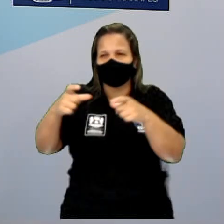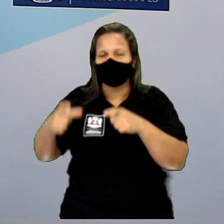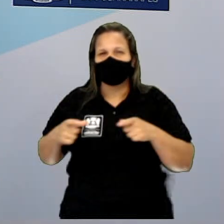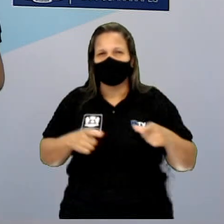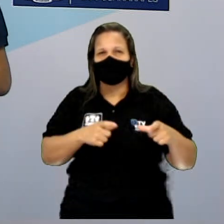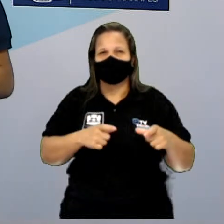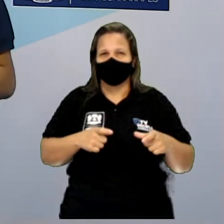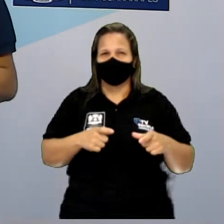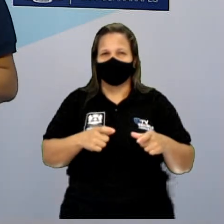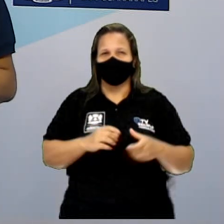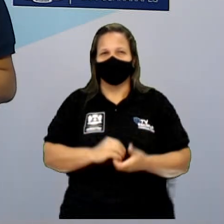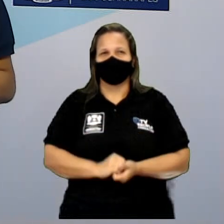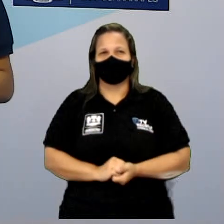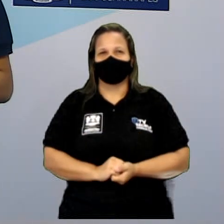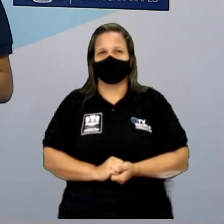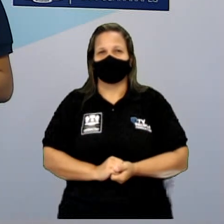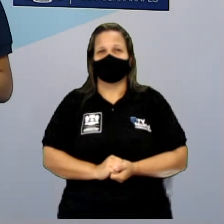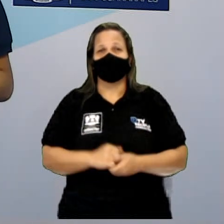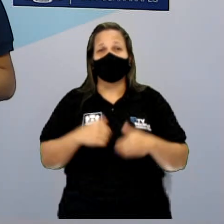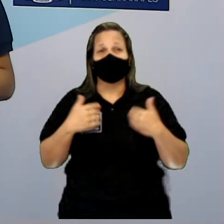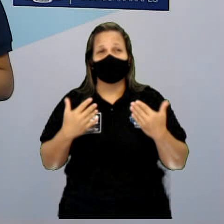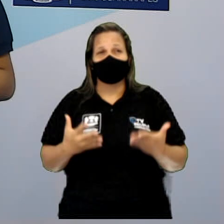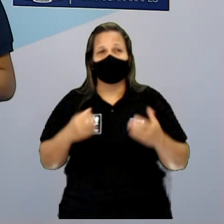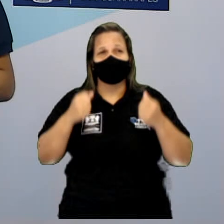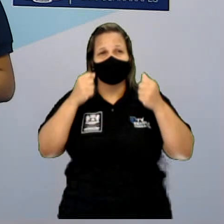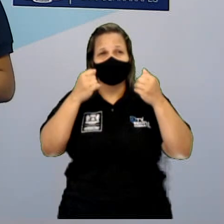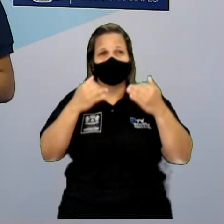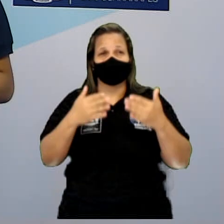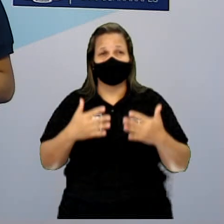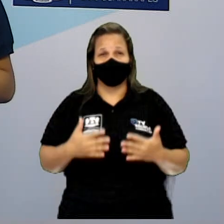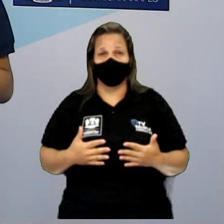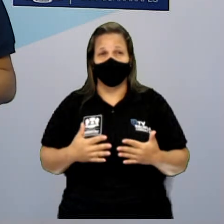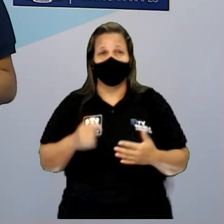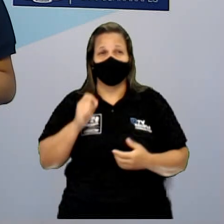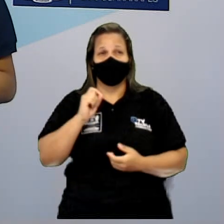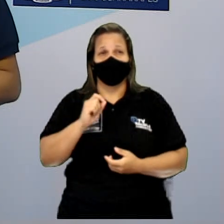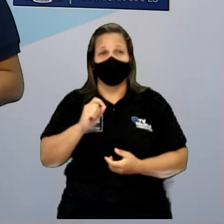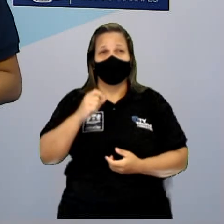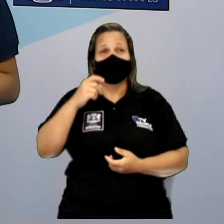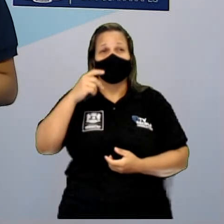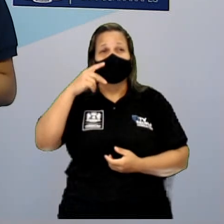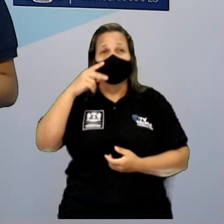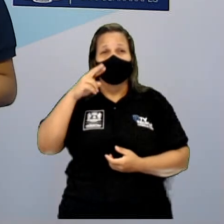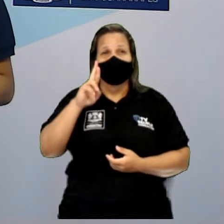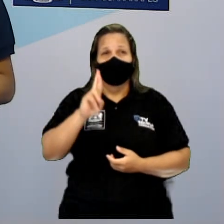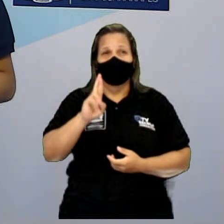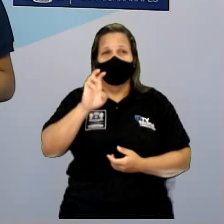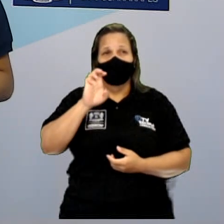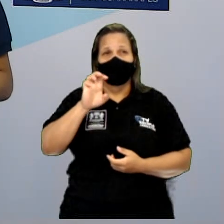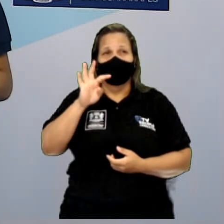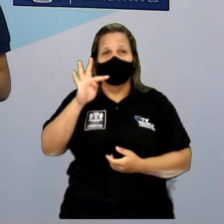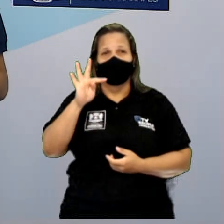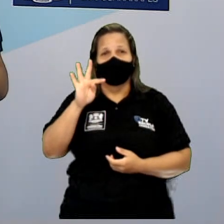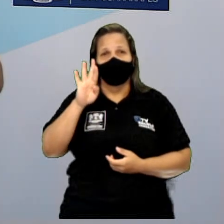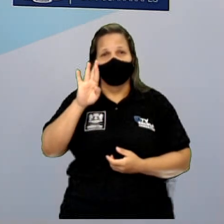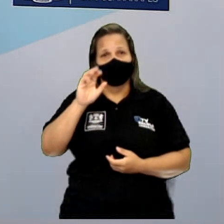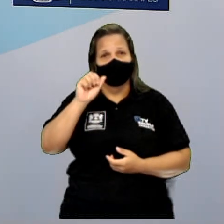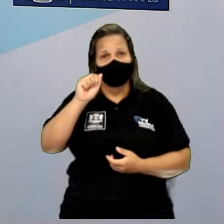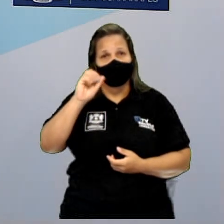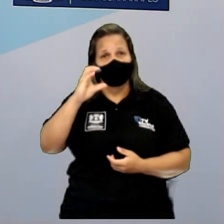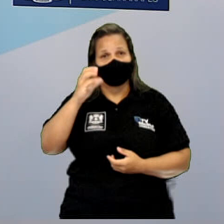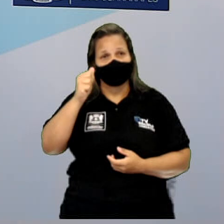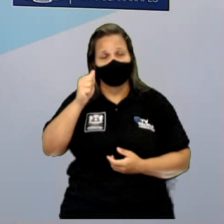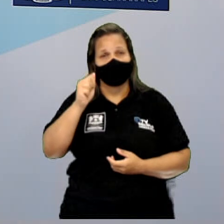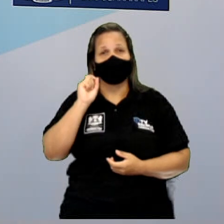Bom, eu falei para vocês que a refração é uma coisa bem interessante e realmente é. É quando a luz bate em